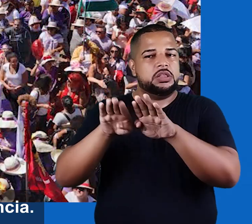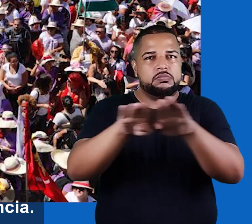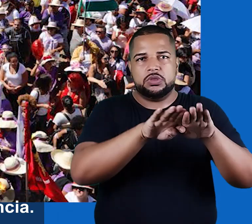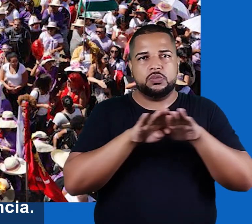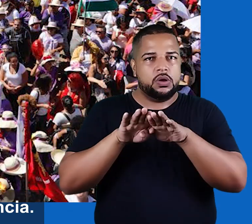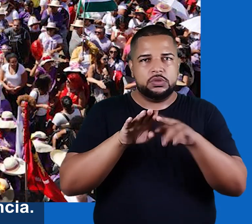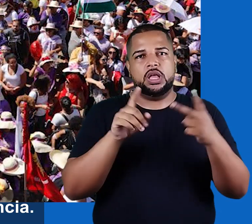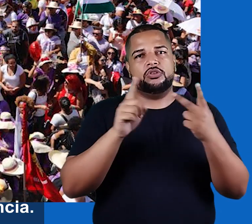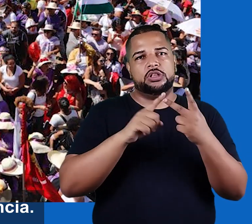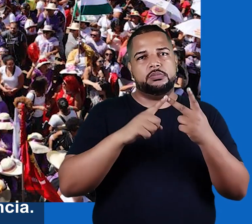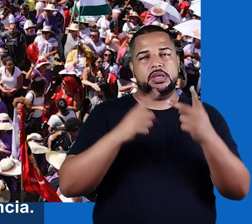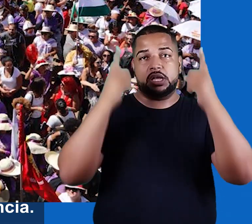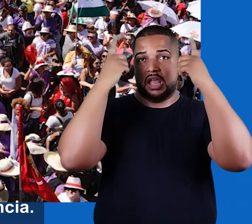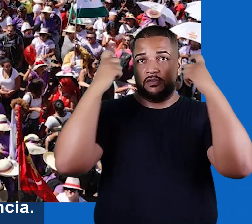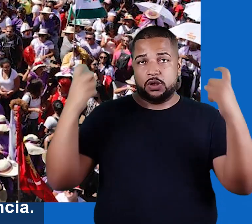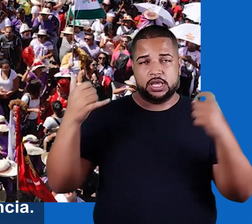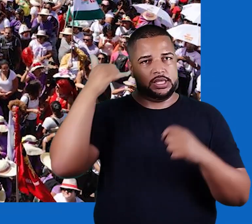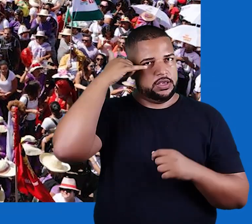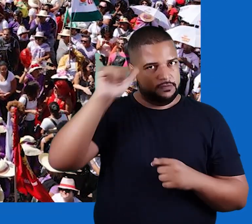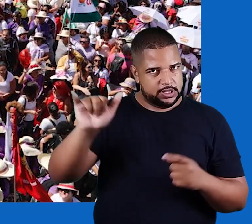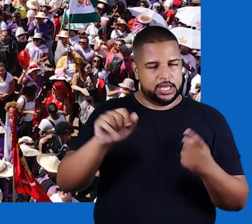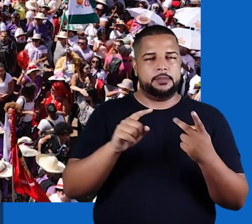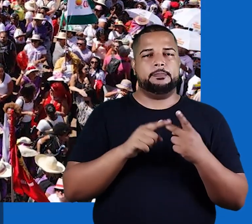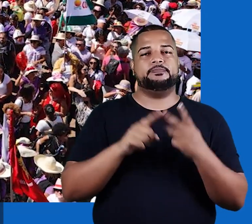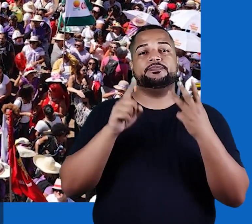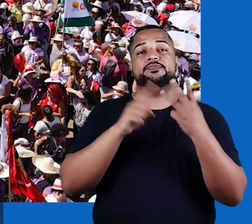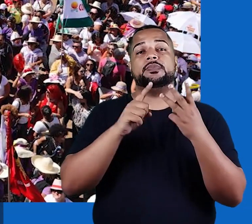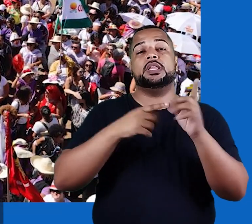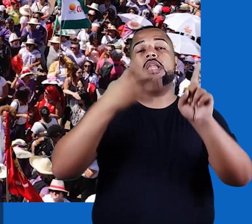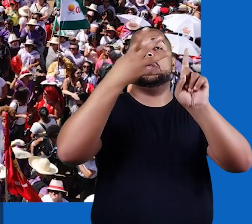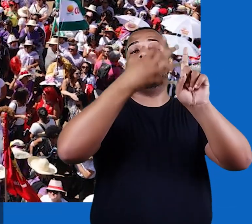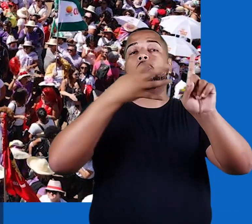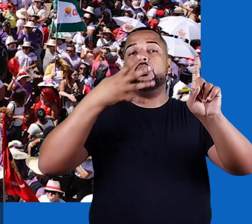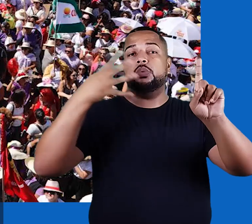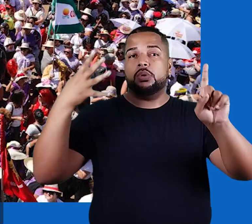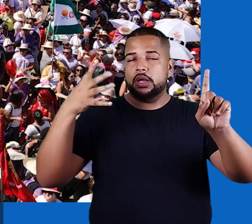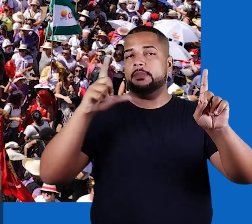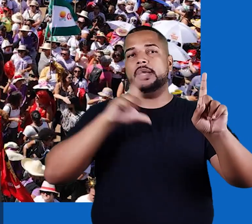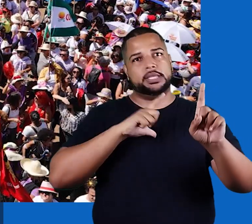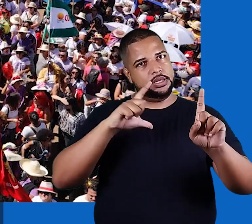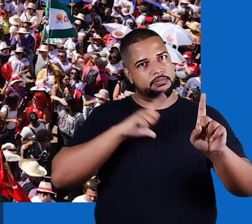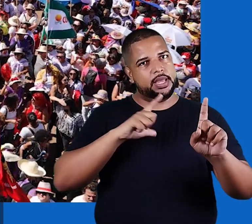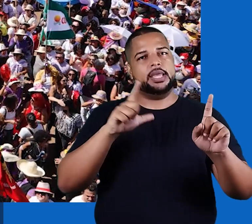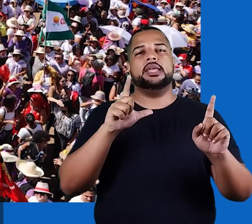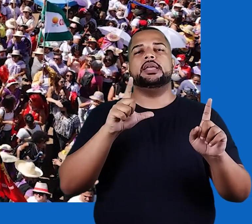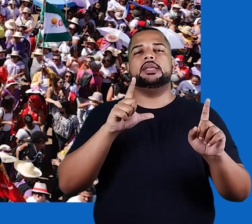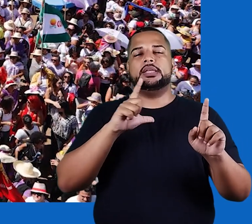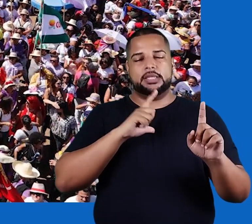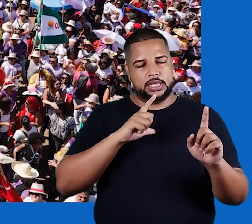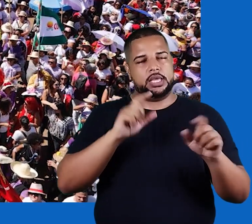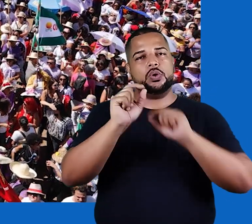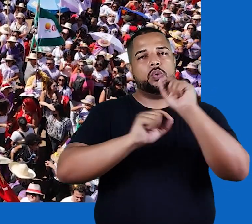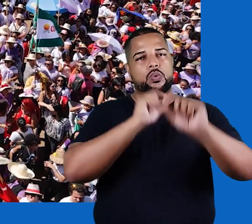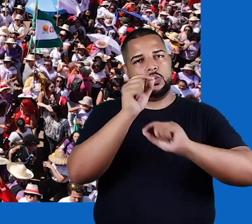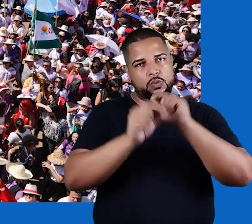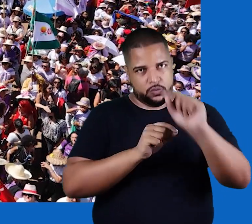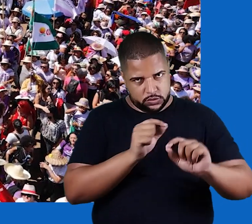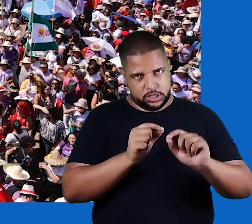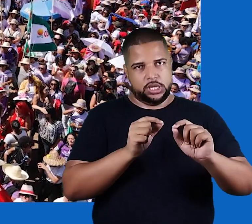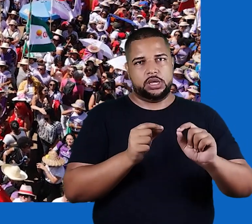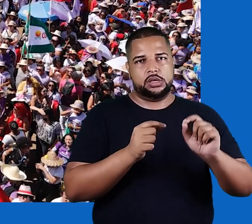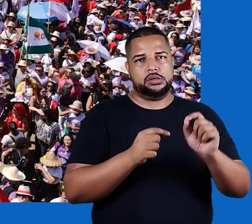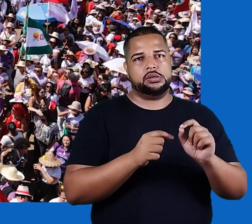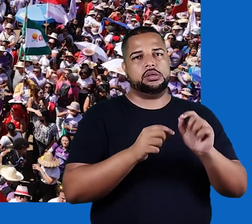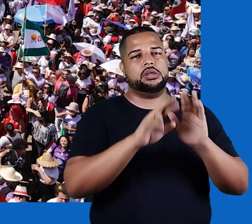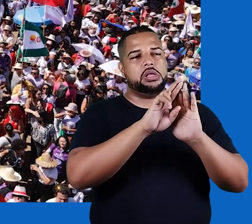igualdade e contra todo tipo de violência. As bandeiras da comunidade LGBTQIA+, também são